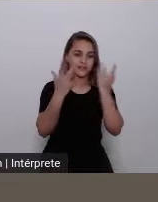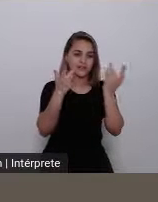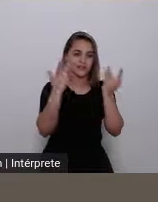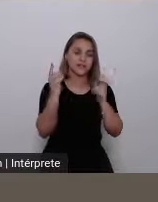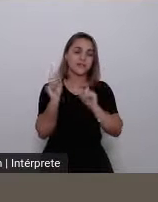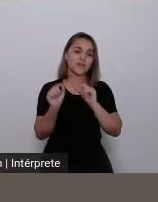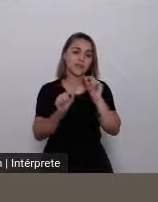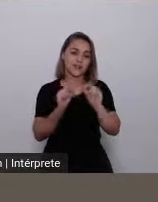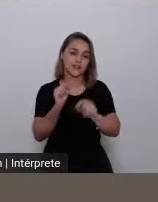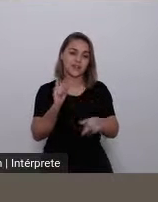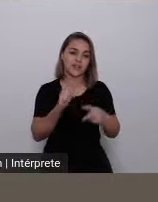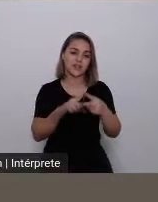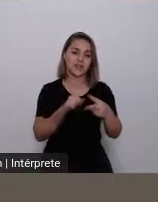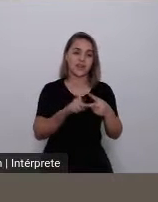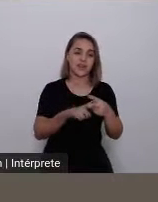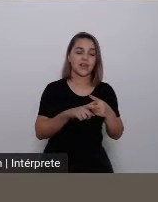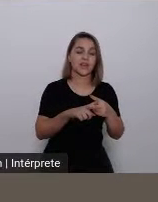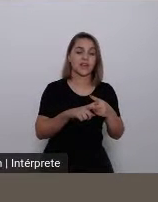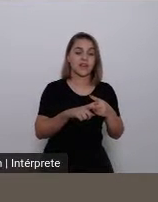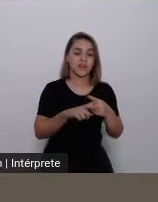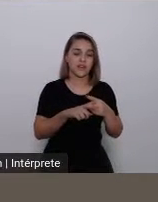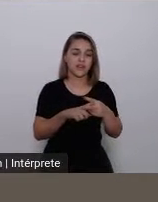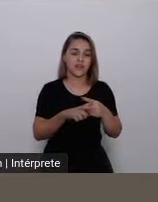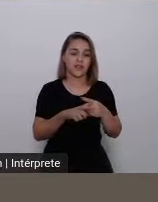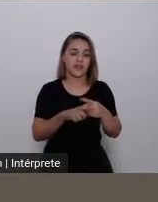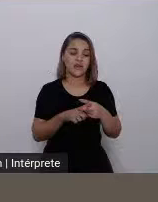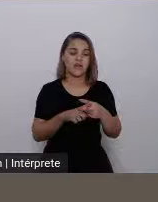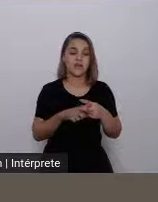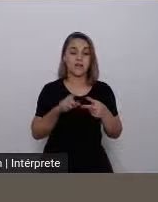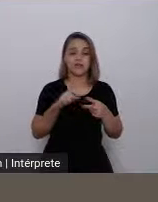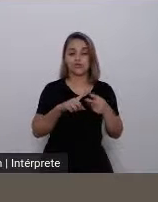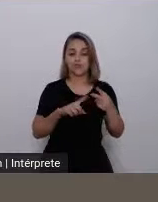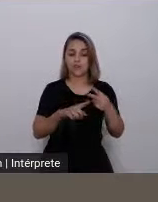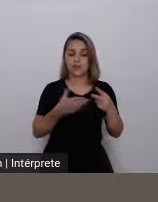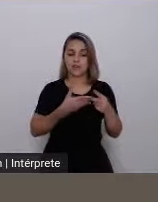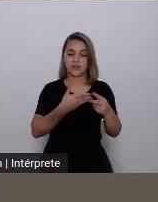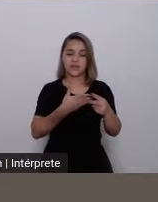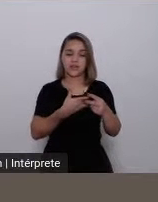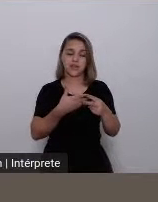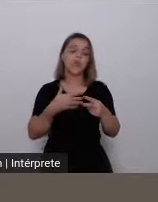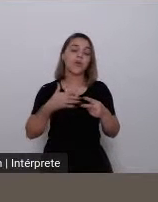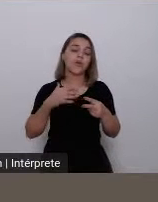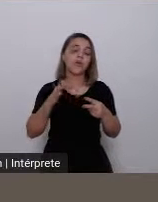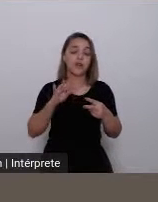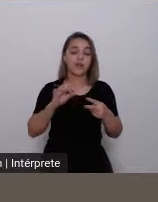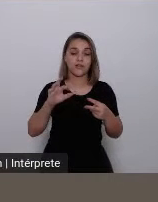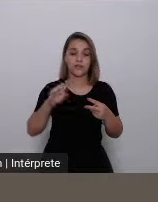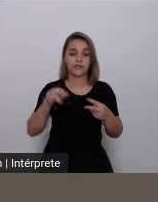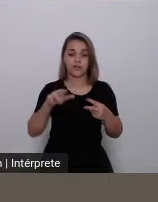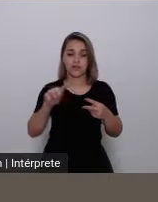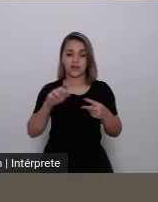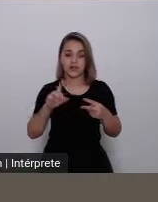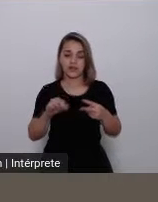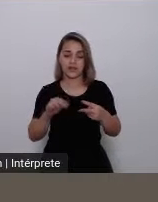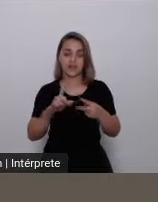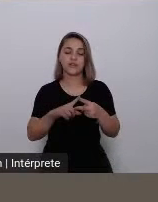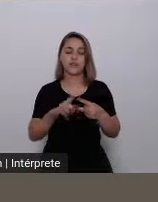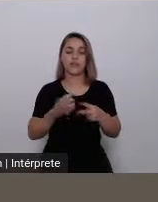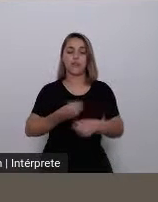e o Fernand Léger. Ele se aproxima desses dois, de um poeta e de um pintor.